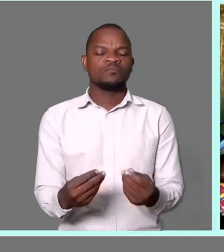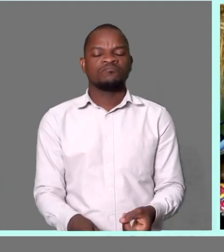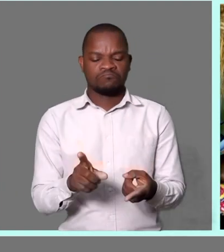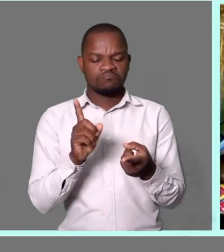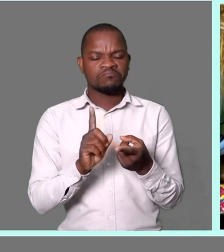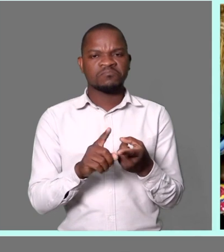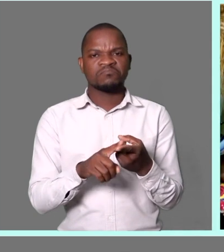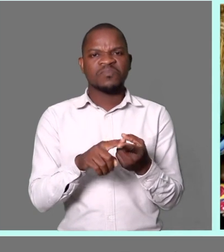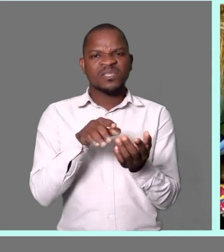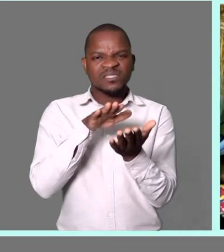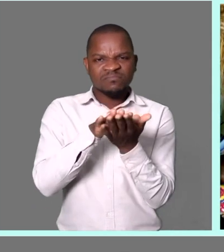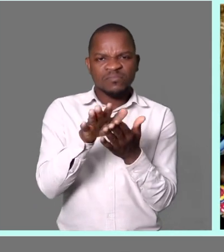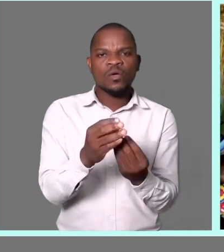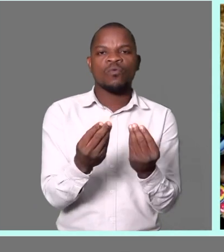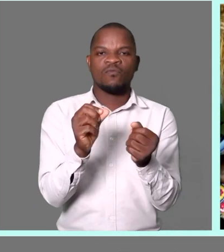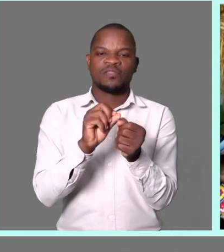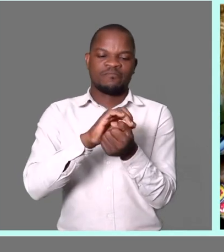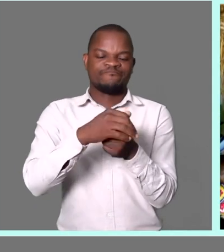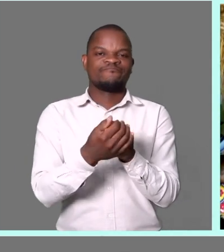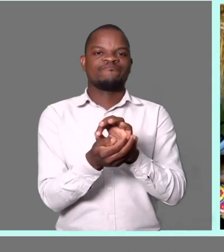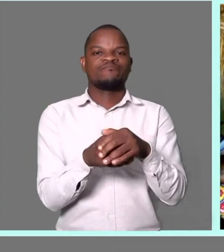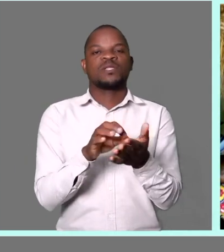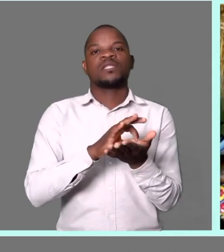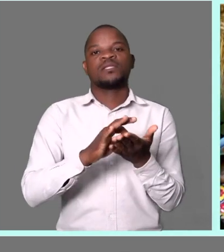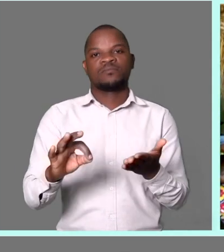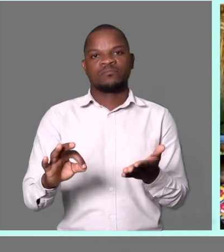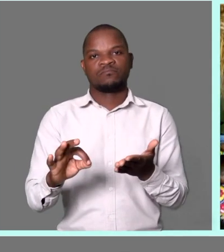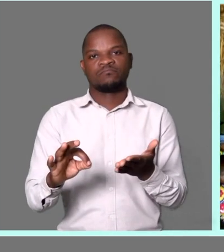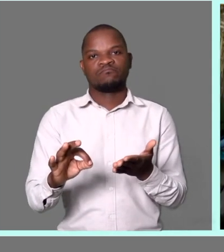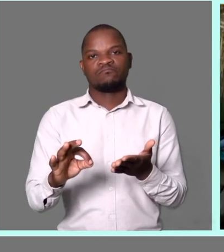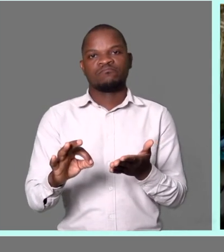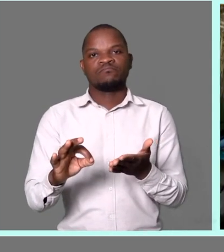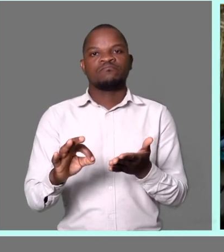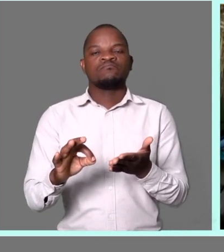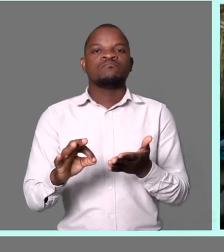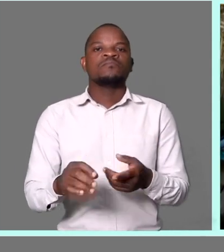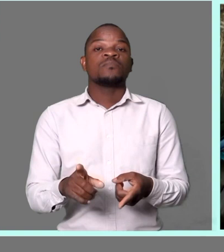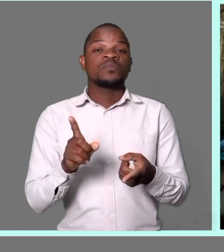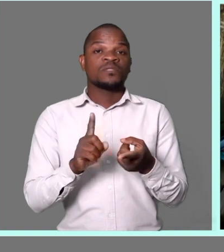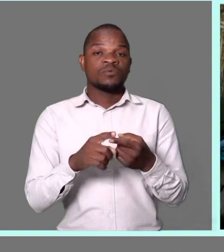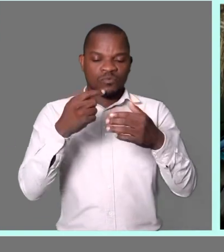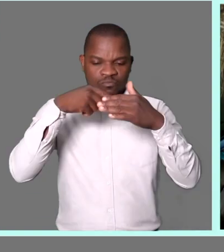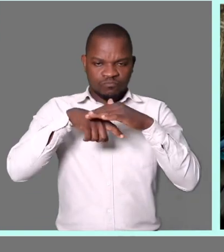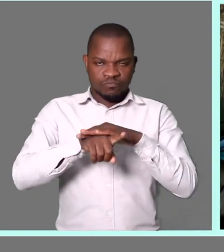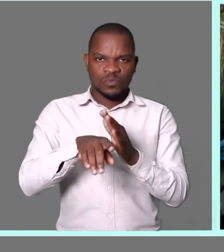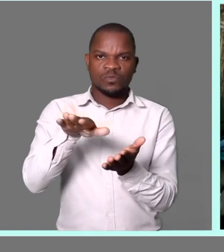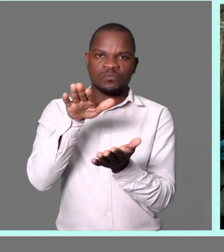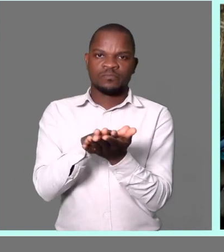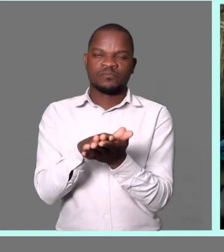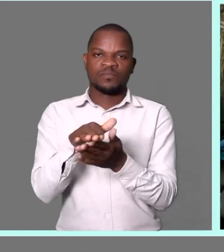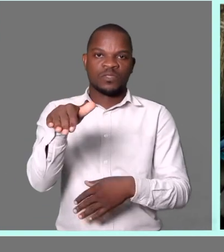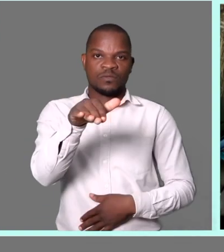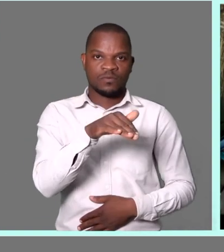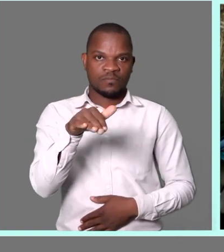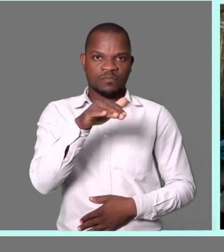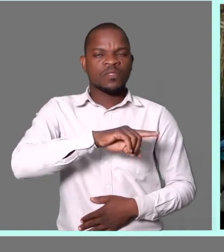nela. Também ensino-lhe a lavarem as mãos. Quando vamos na comunidade, fizemos